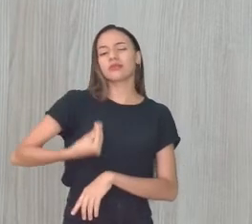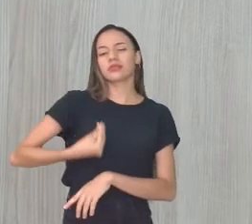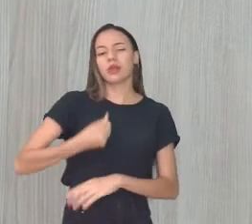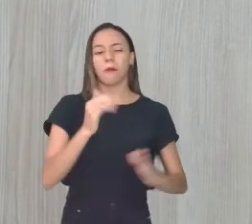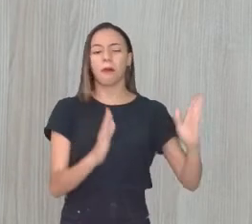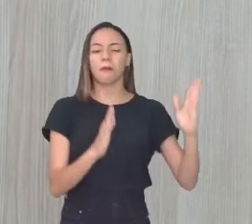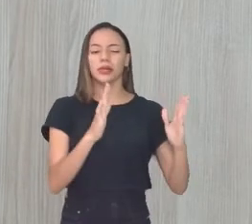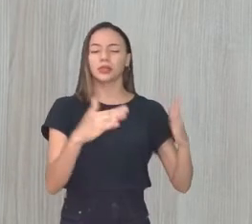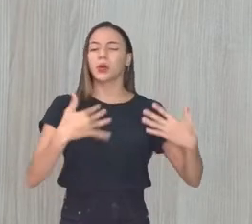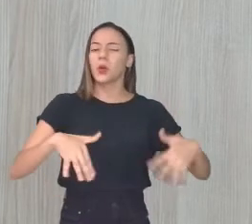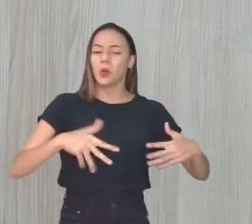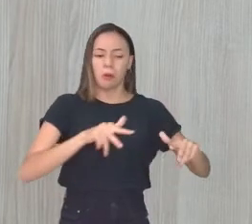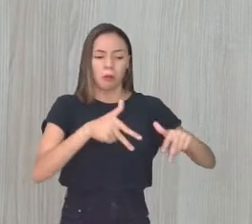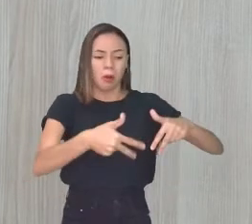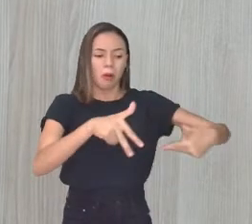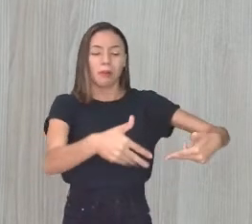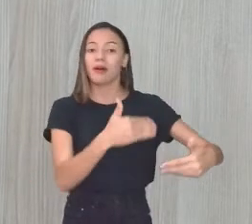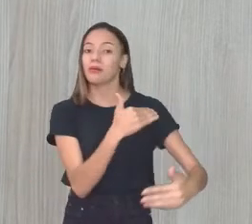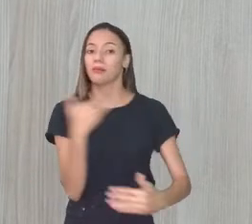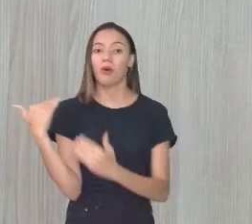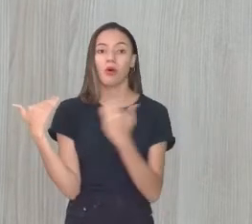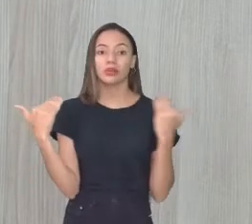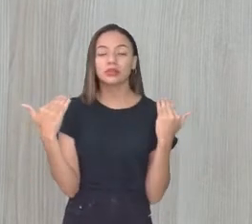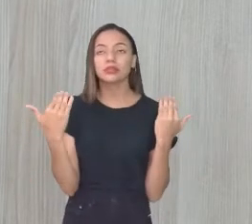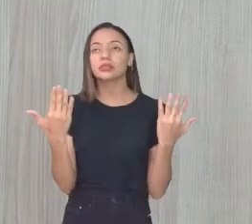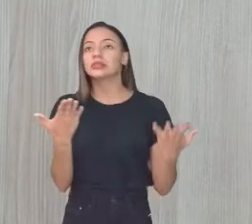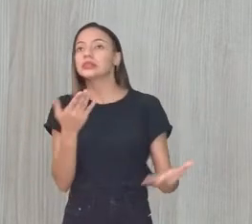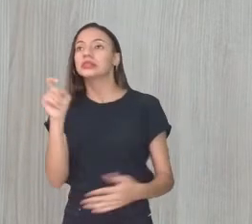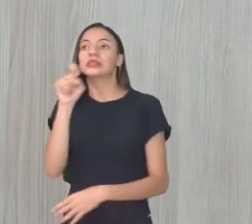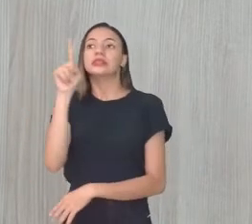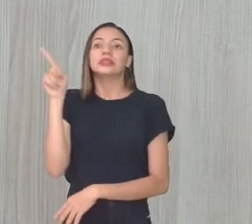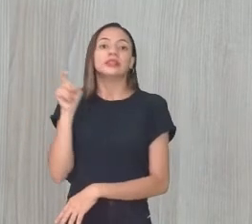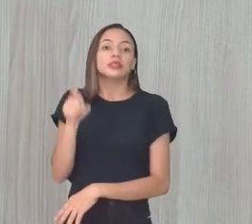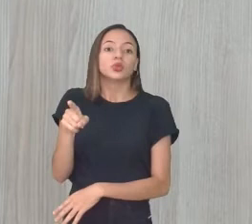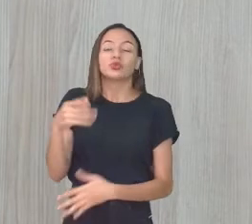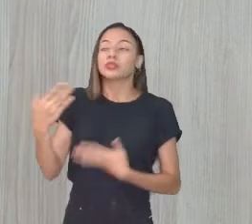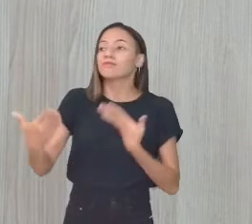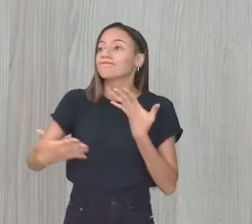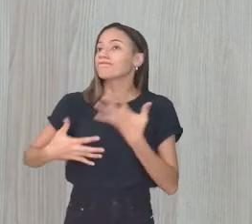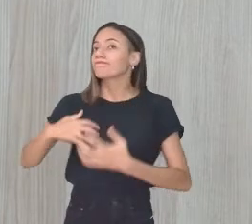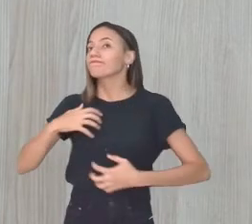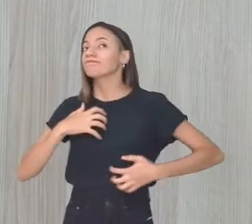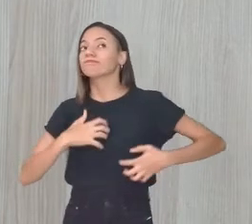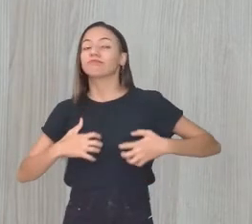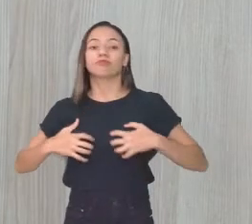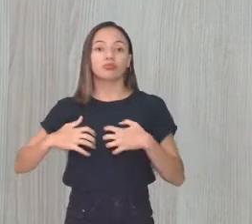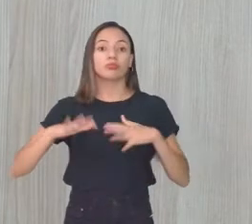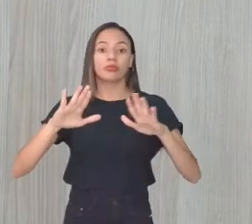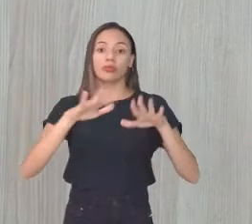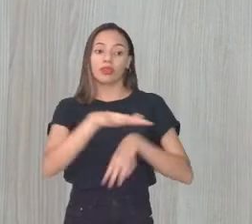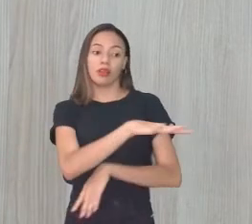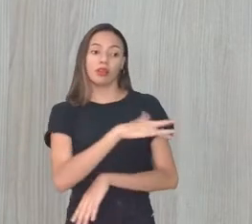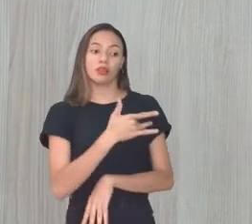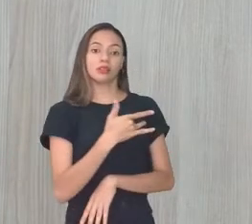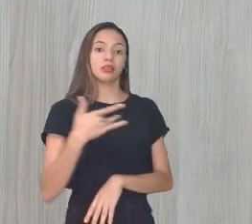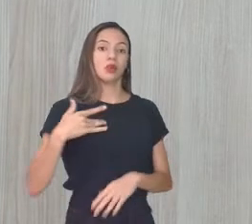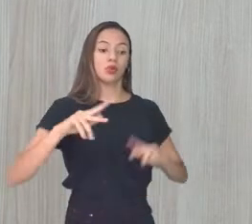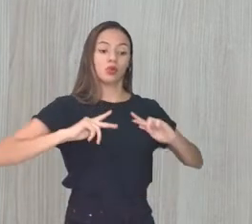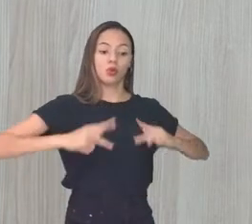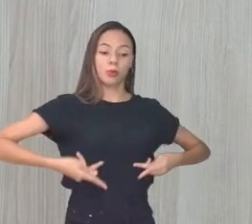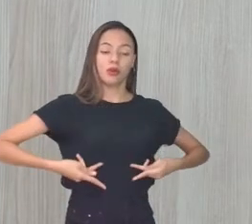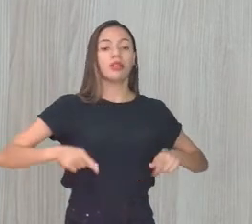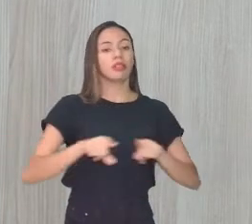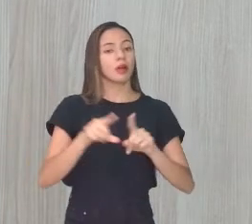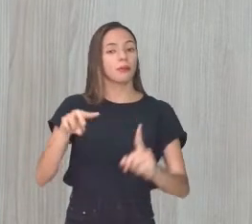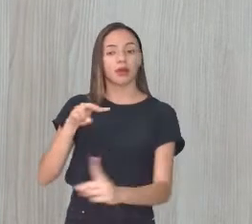mortes, de incertezas, né? Em todos os níveis, não só da saúde mesmo humana, como na